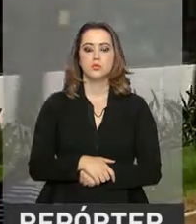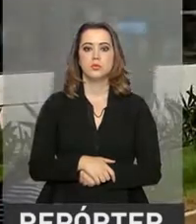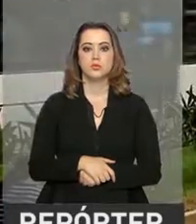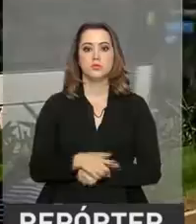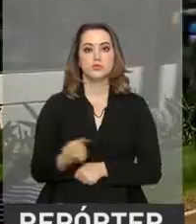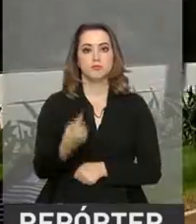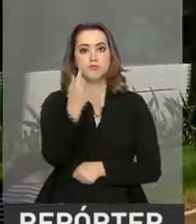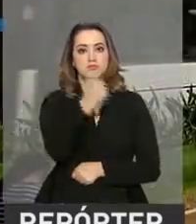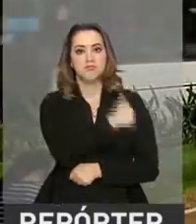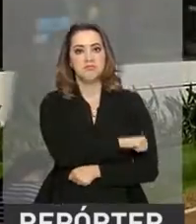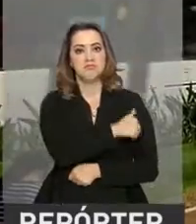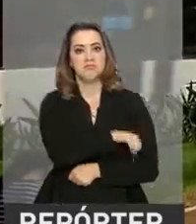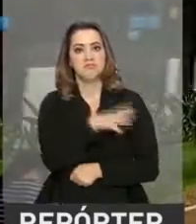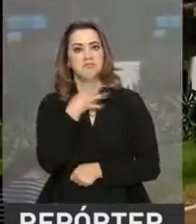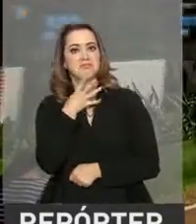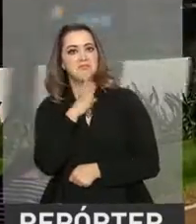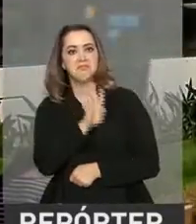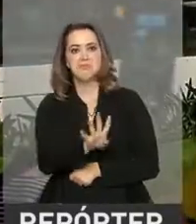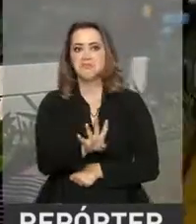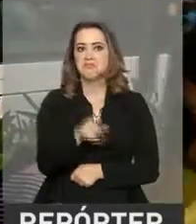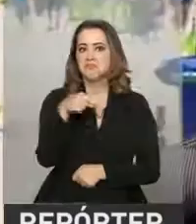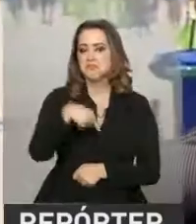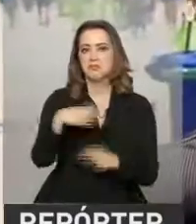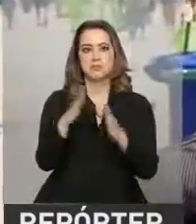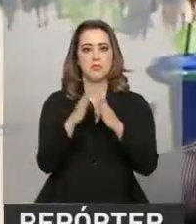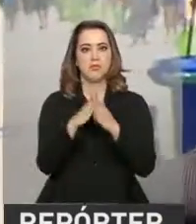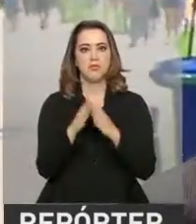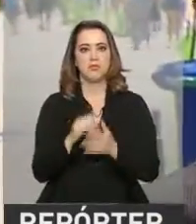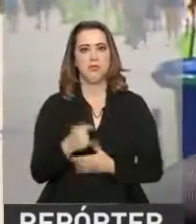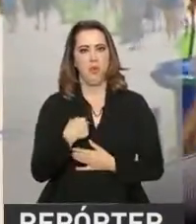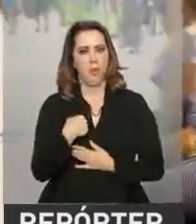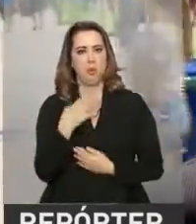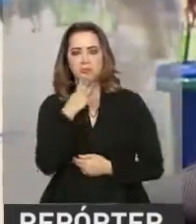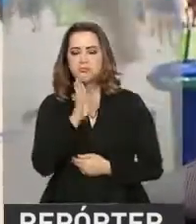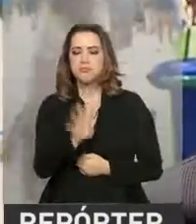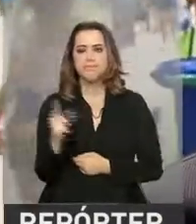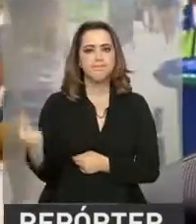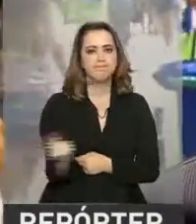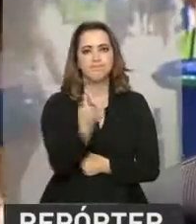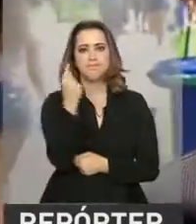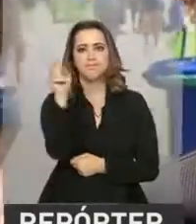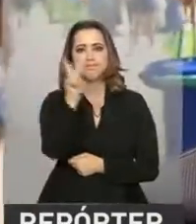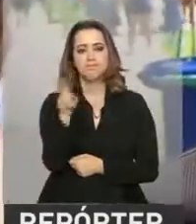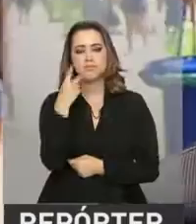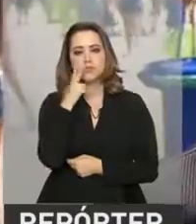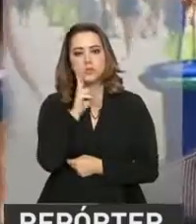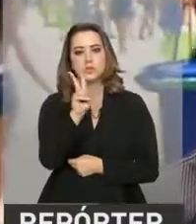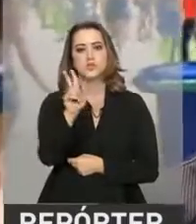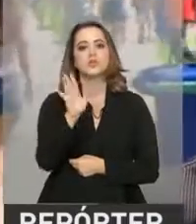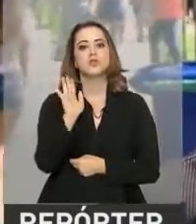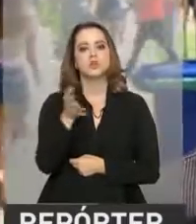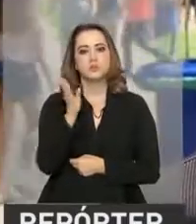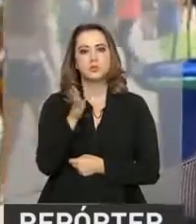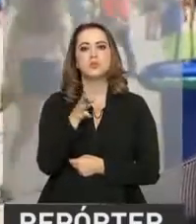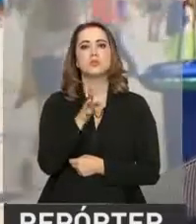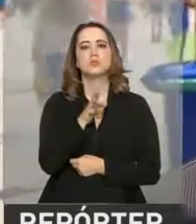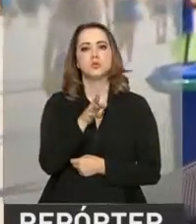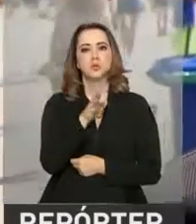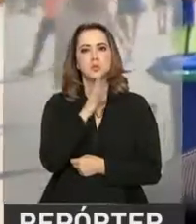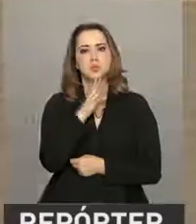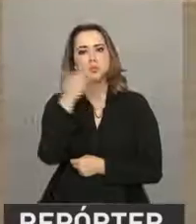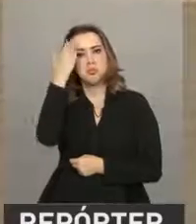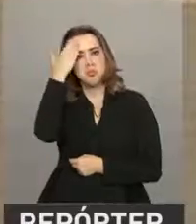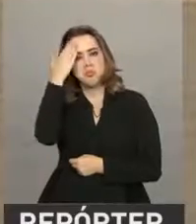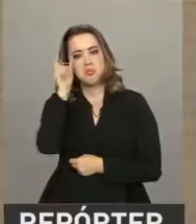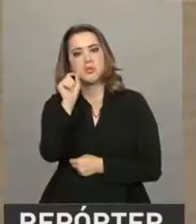Rio desconhecido até dos cariocas. Não conheço aqui, estou vendo agora. mas eu sei que era bem destruída essa parte